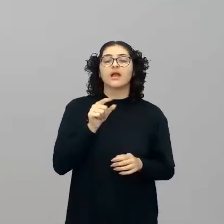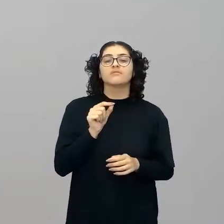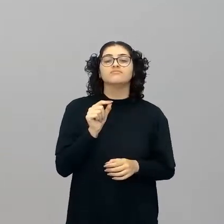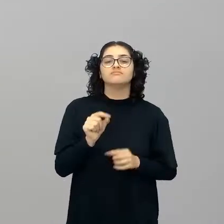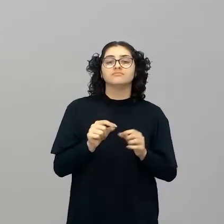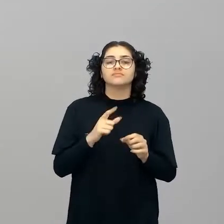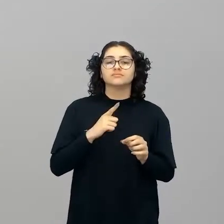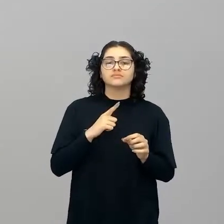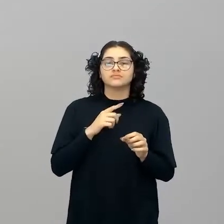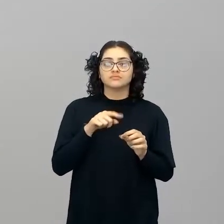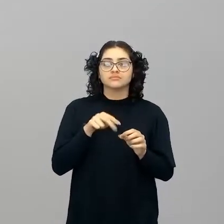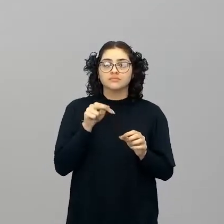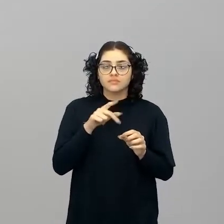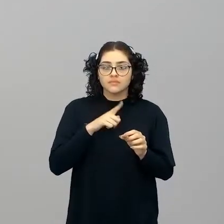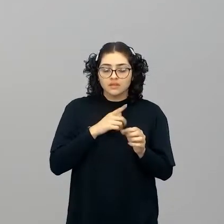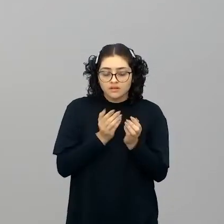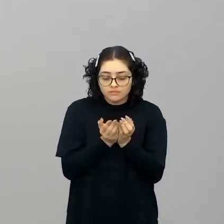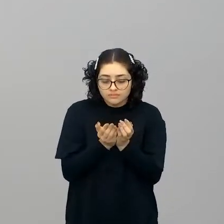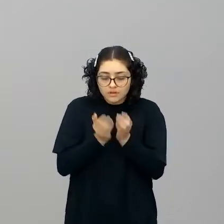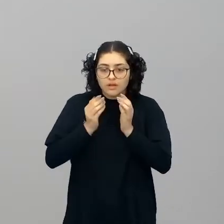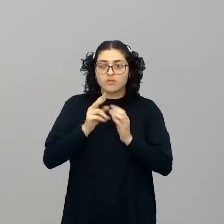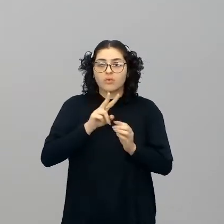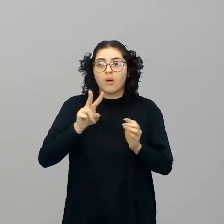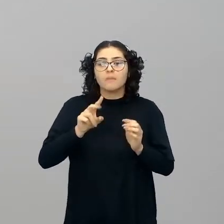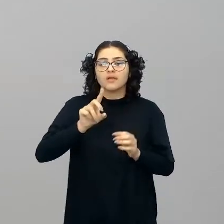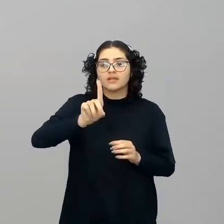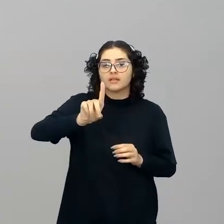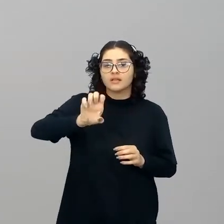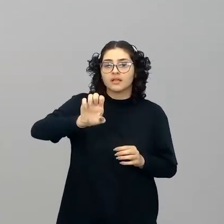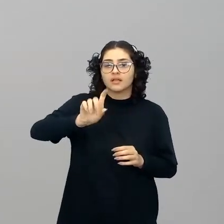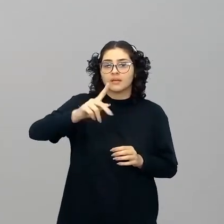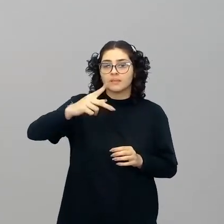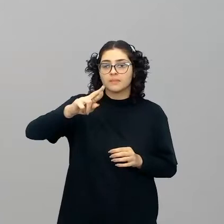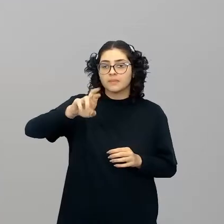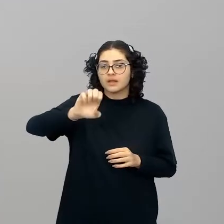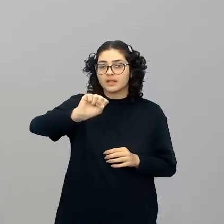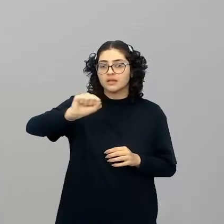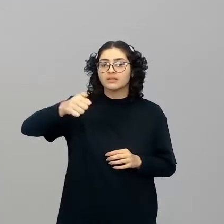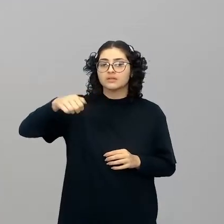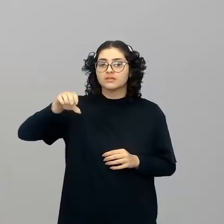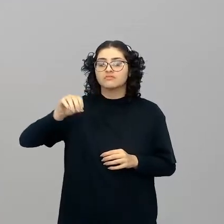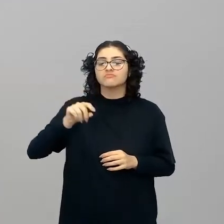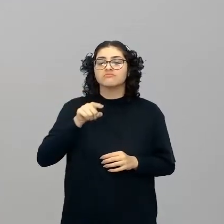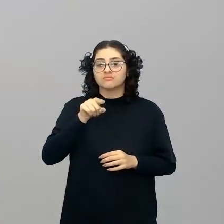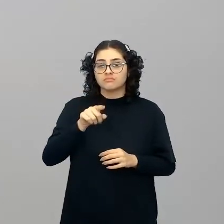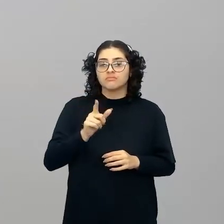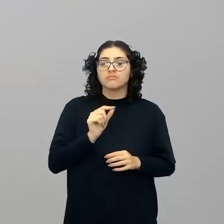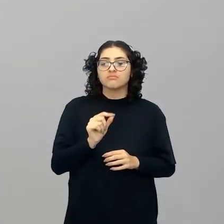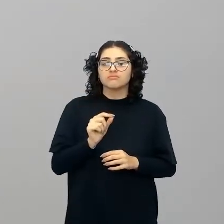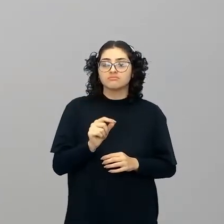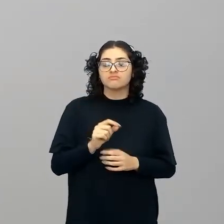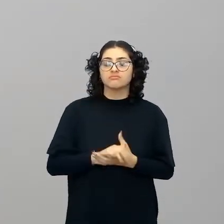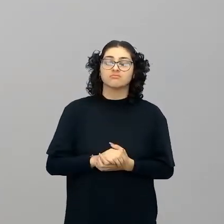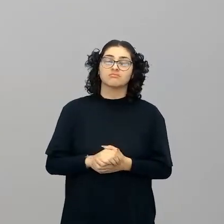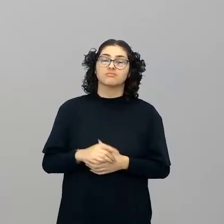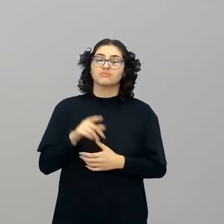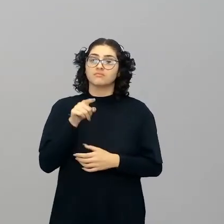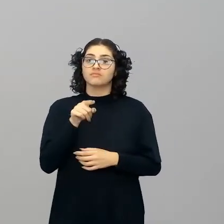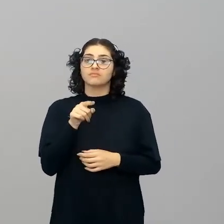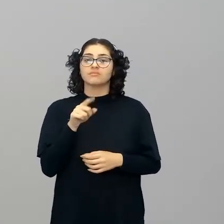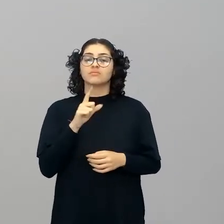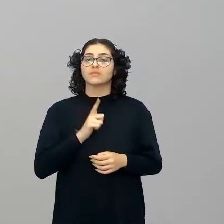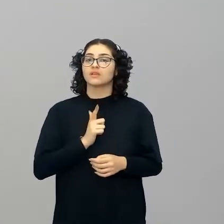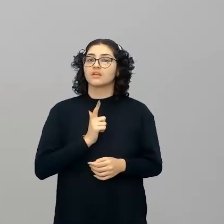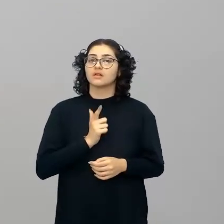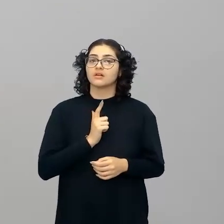onde ela apresenta uma leve depressão. E essa região, ela é específica justamente porque aqui é onde você